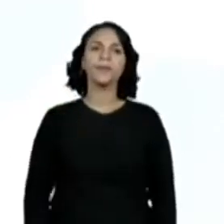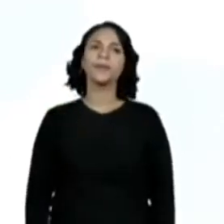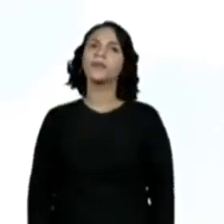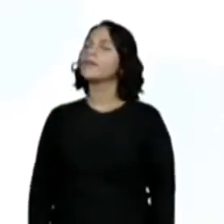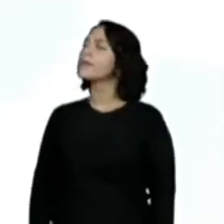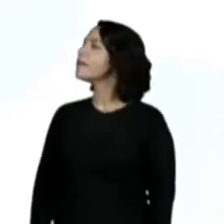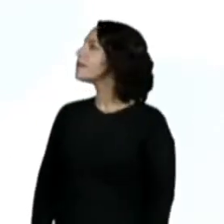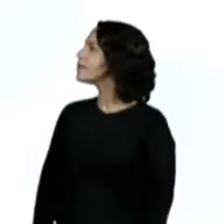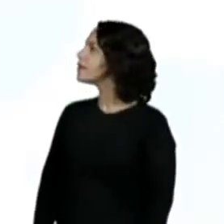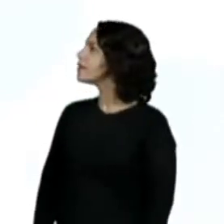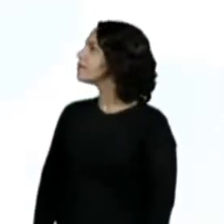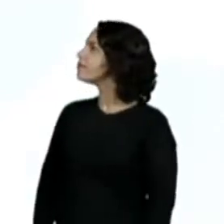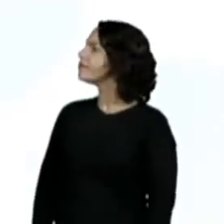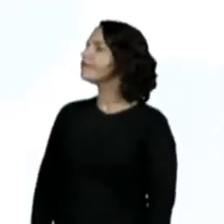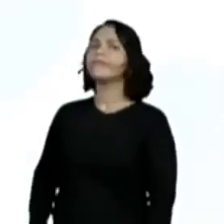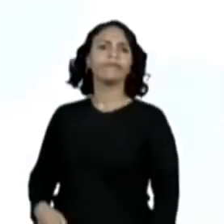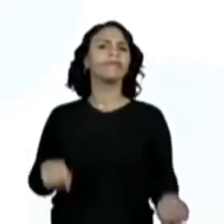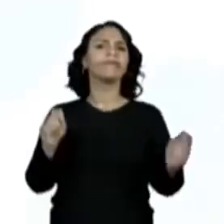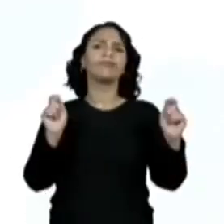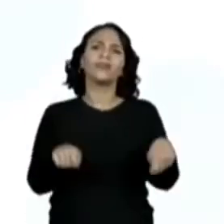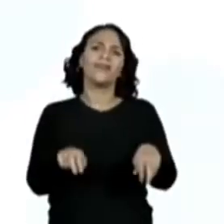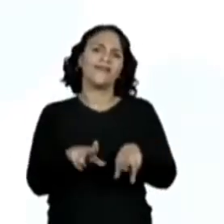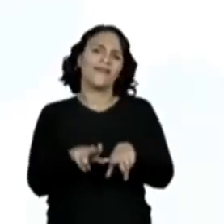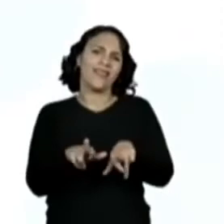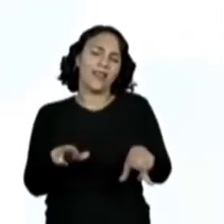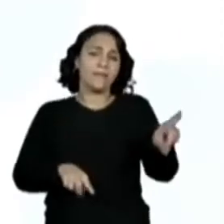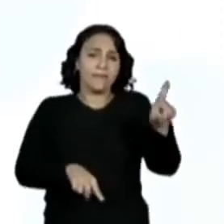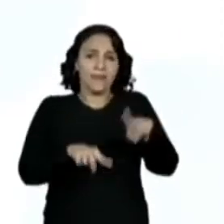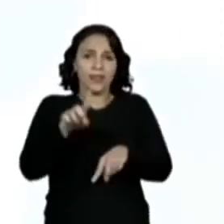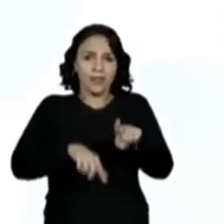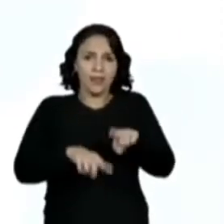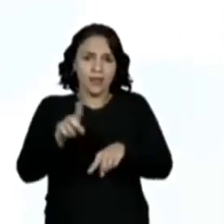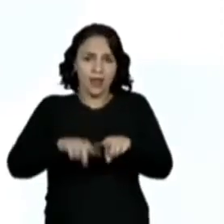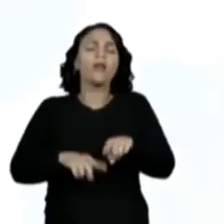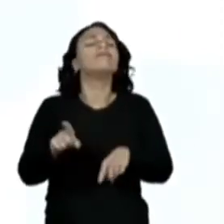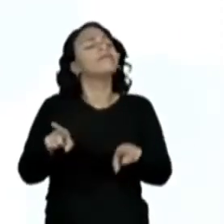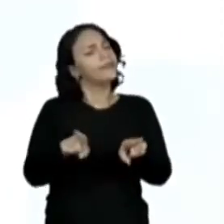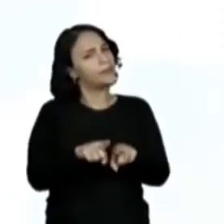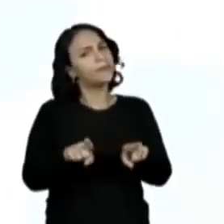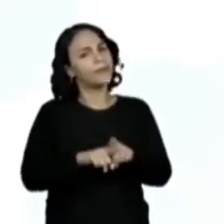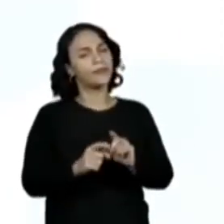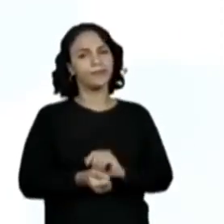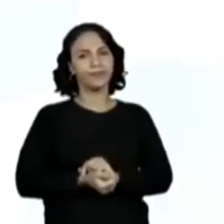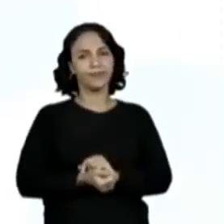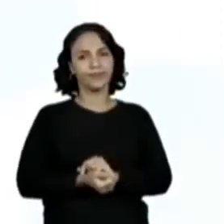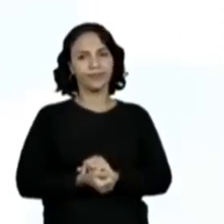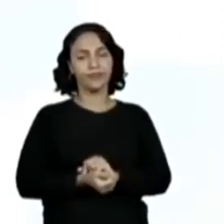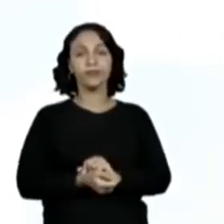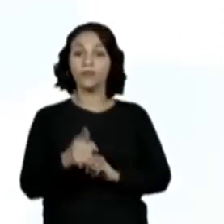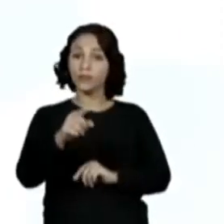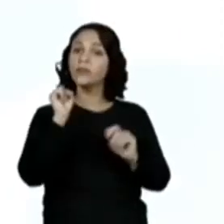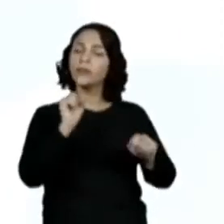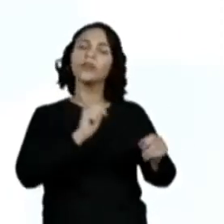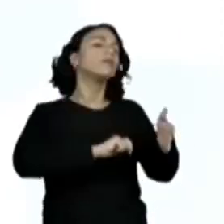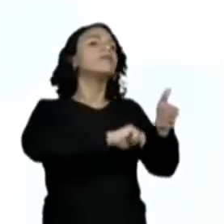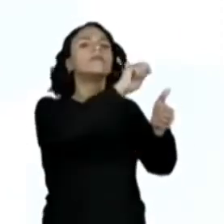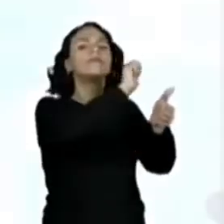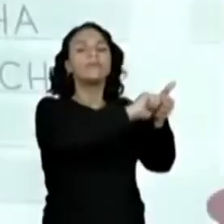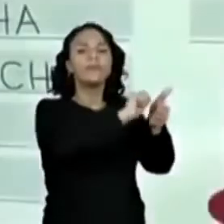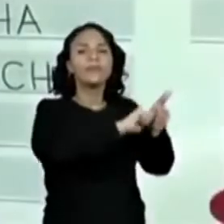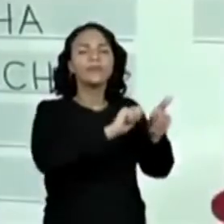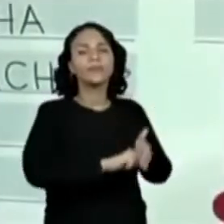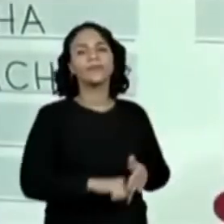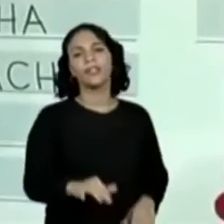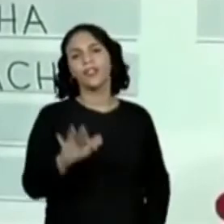As possibilidades são imensas e os materiais também são. Vocês poderiam escrever